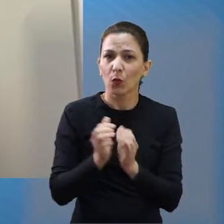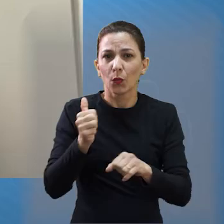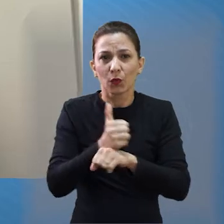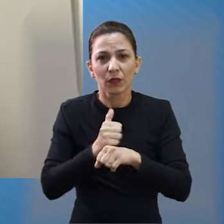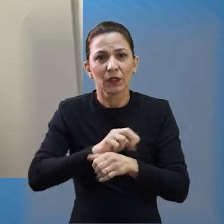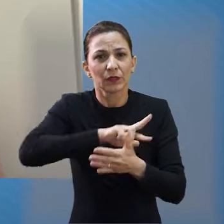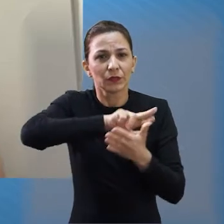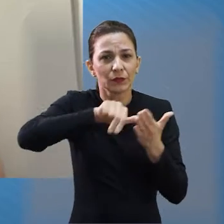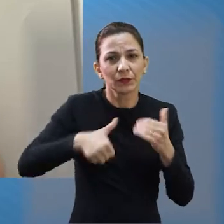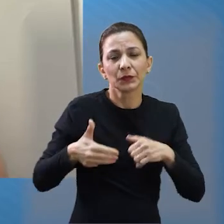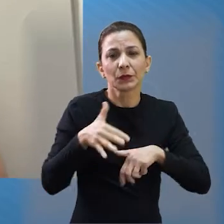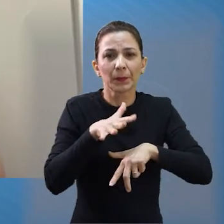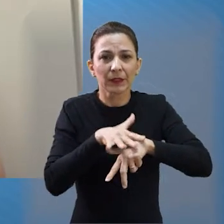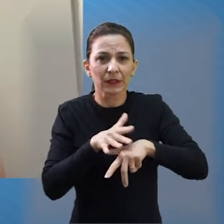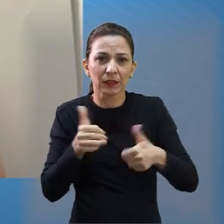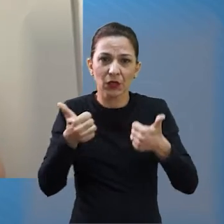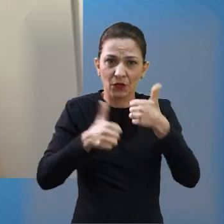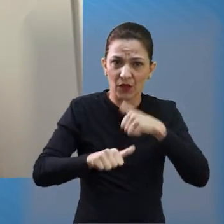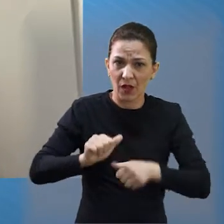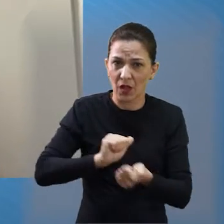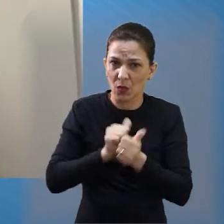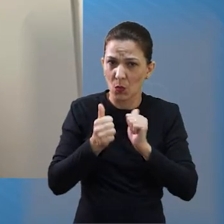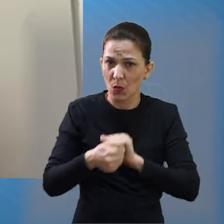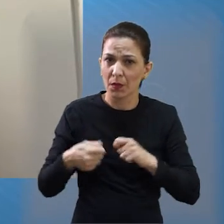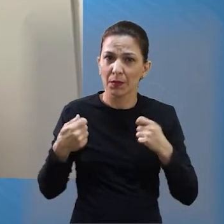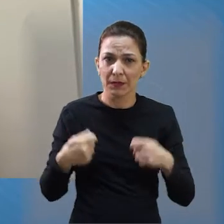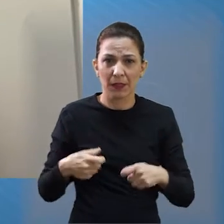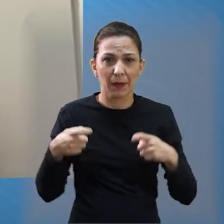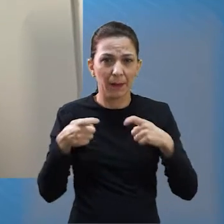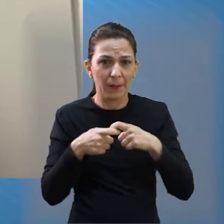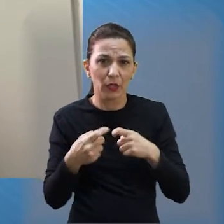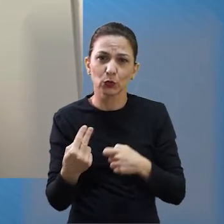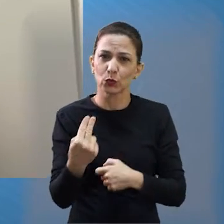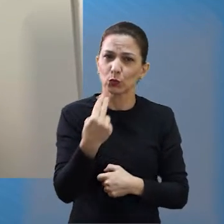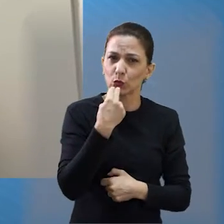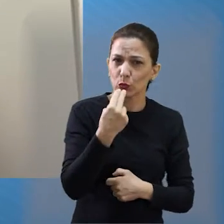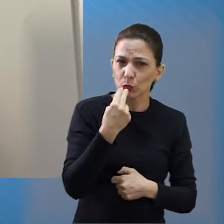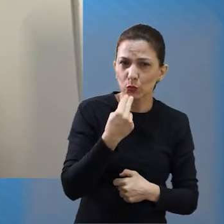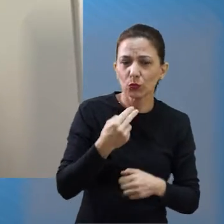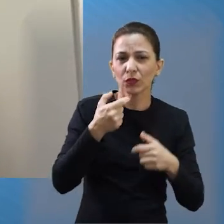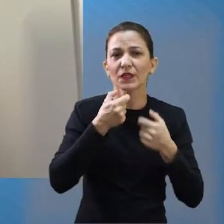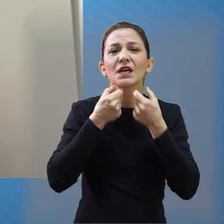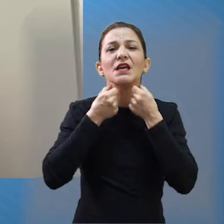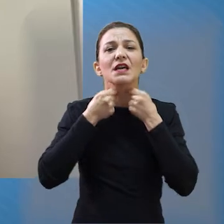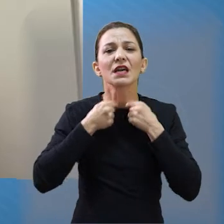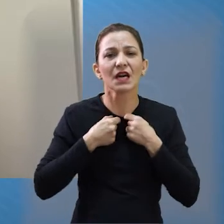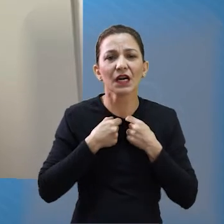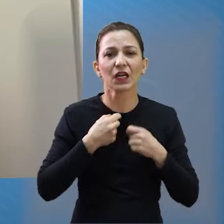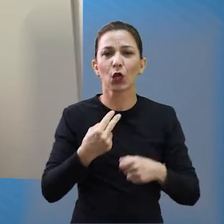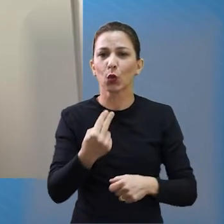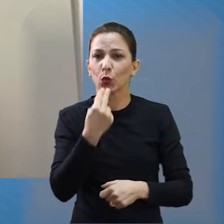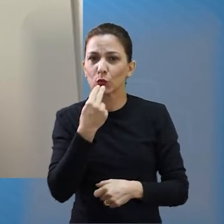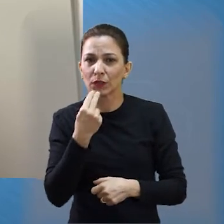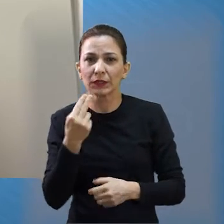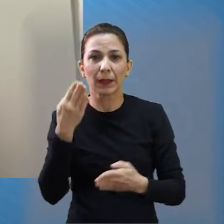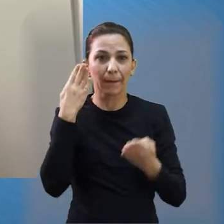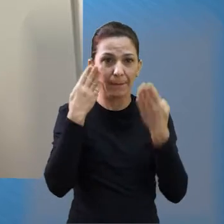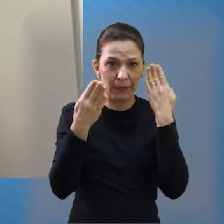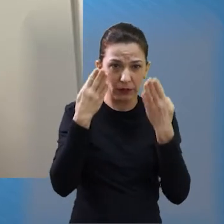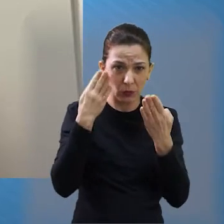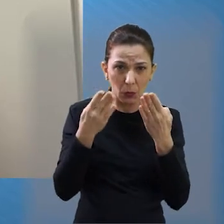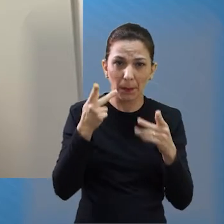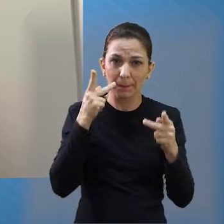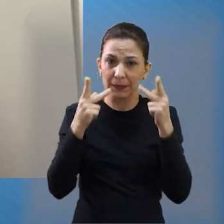o paciente ele precisa ser muito bem acompanhado por uma equipe multiprofissional, com nutrólogo,